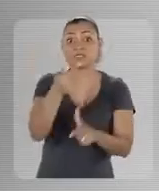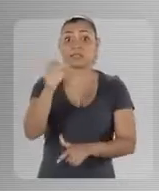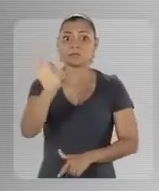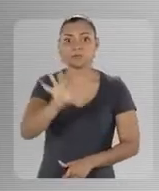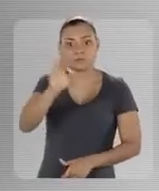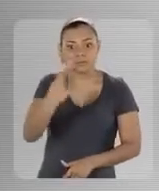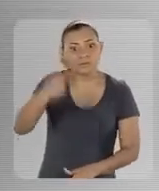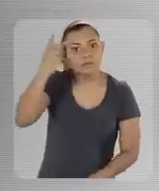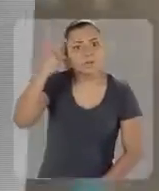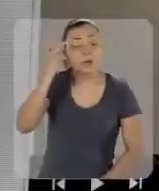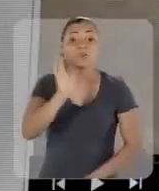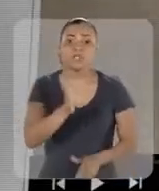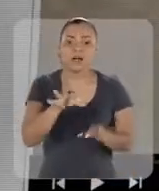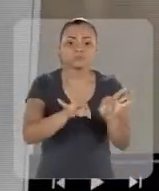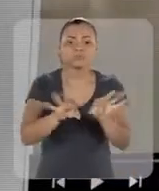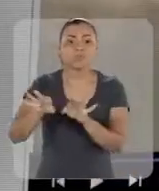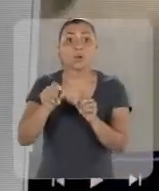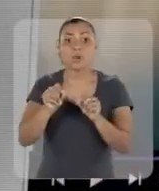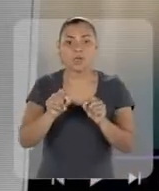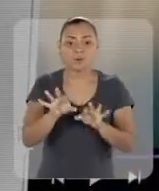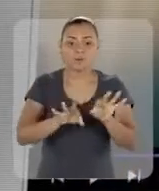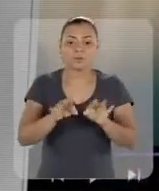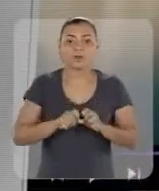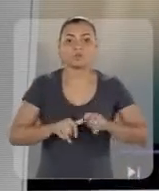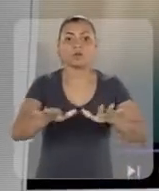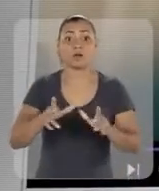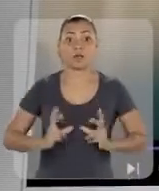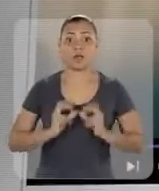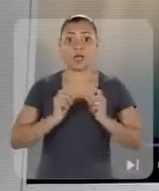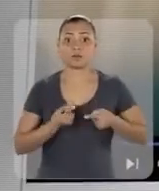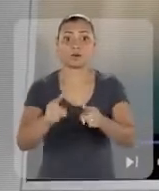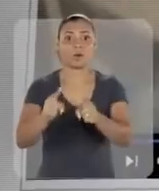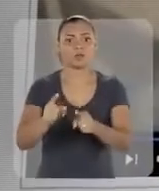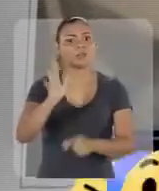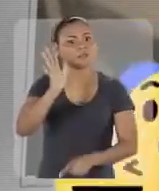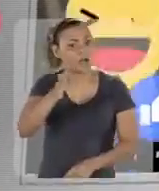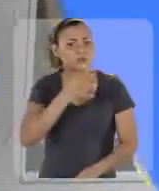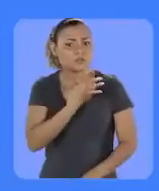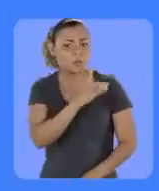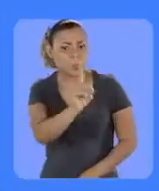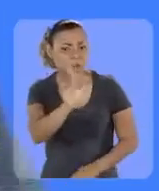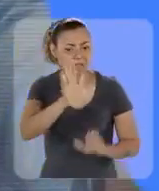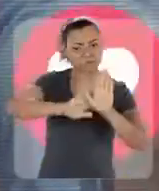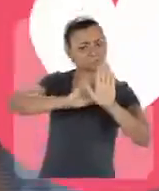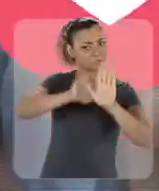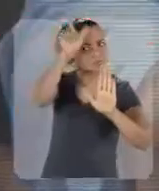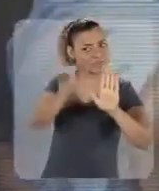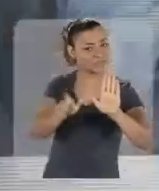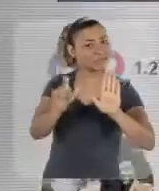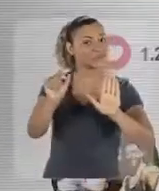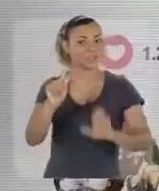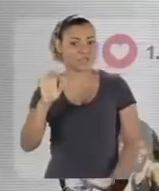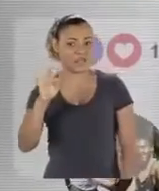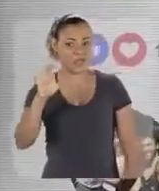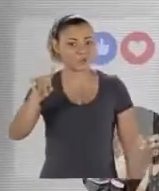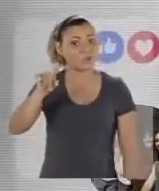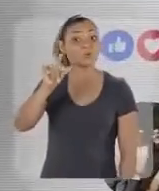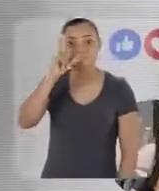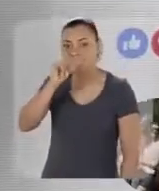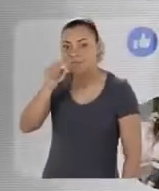70% no estado e criou a maior rede de combate ao câncer do Brasil. Quem talvez você ainda não conheça muito bem é o